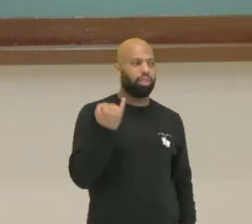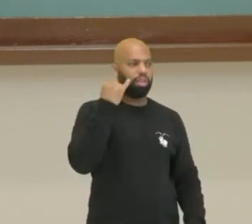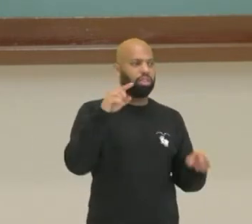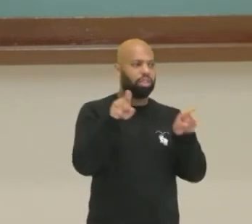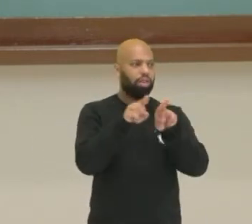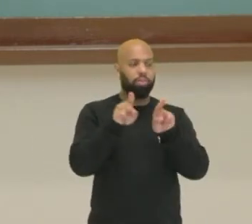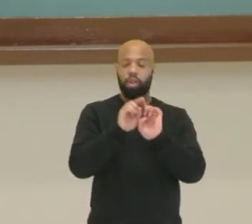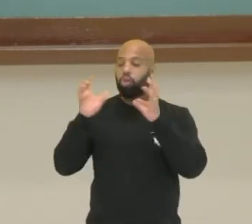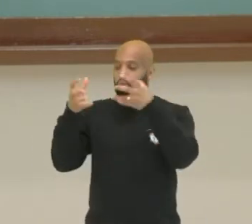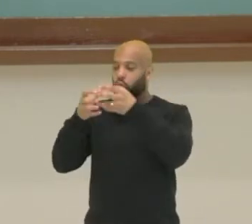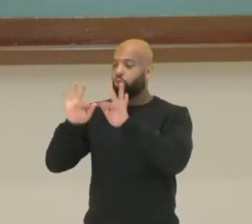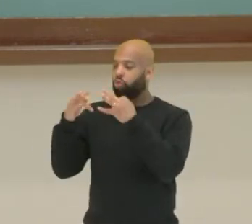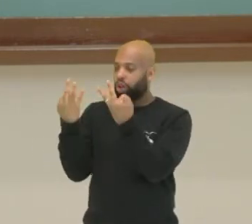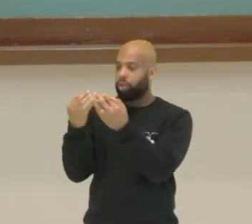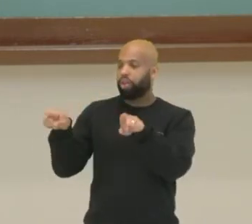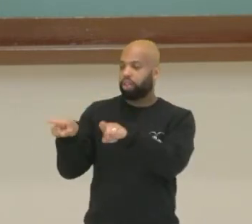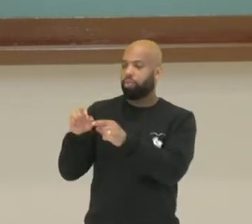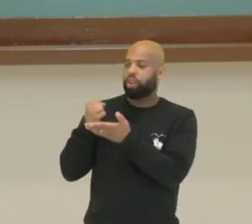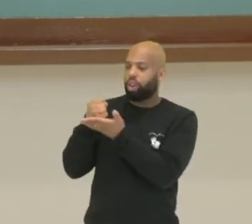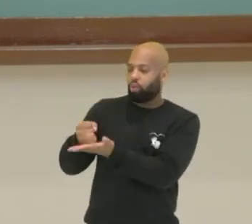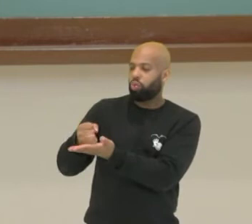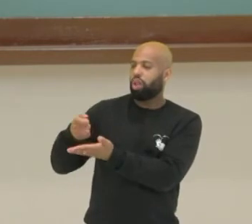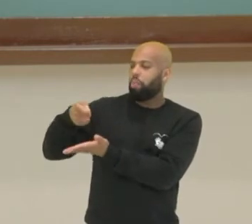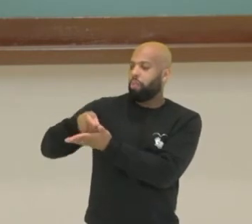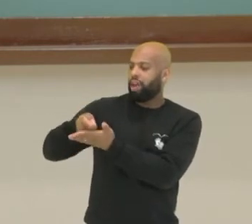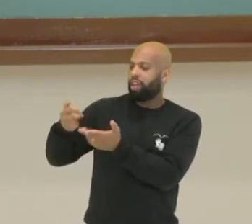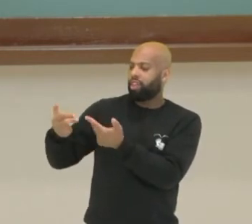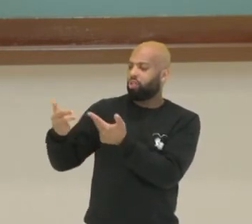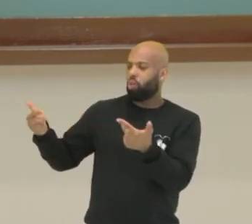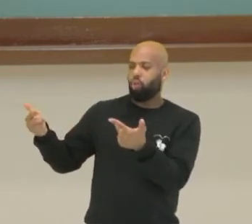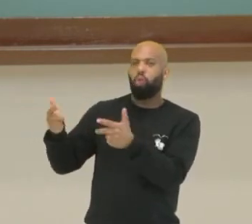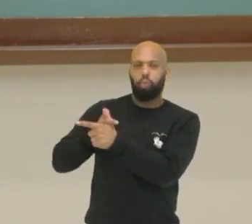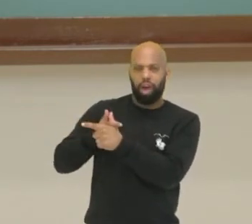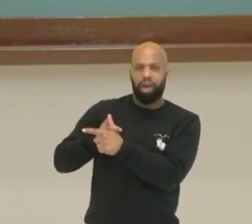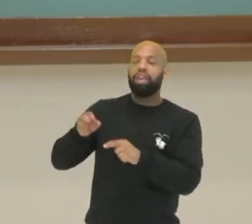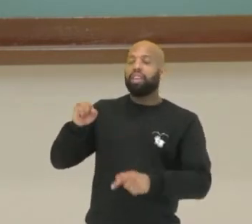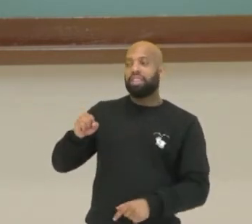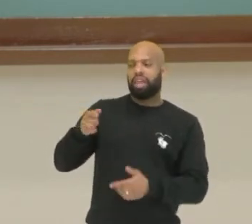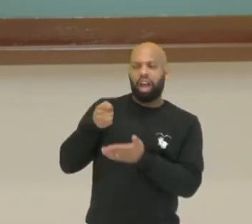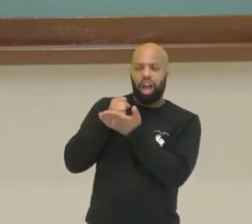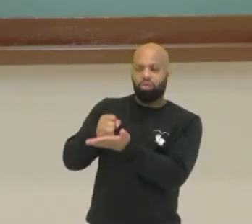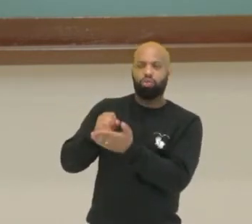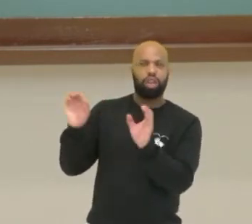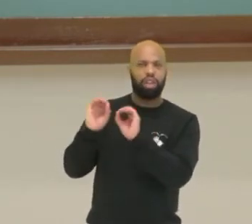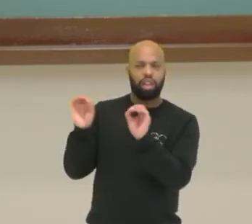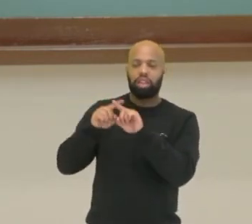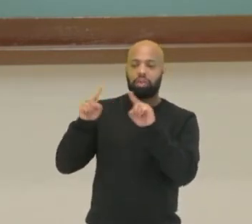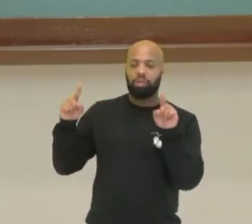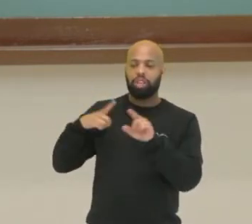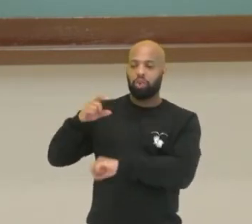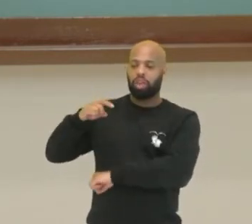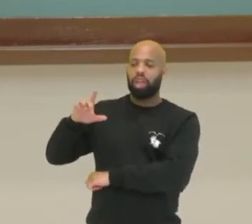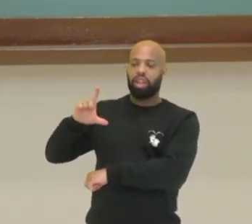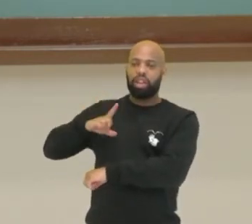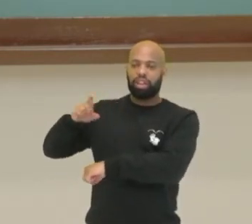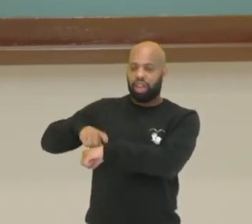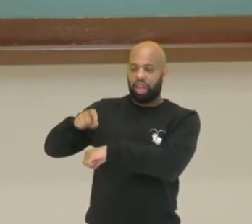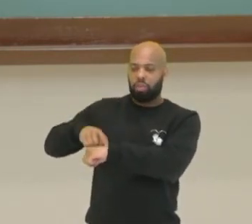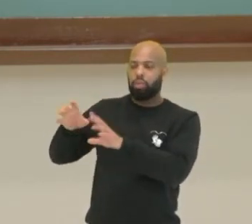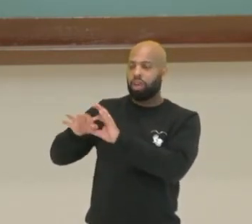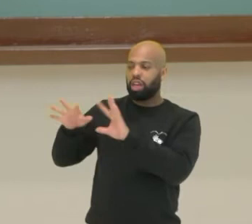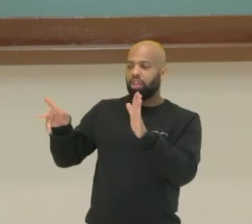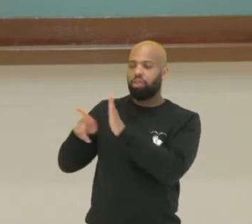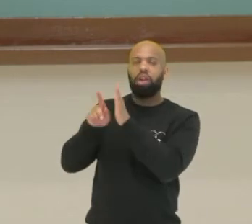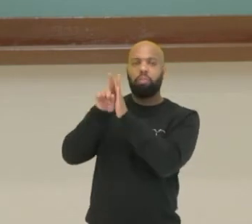grupo familiar que ajudam a pagar as contas e as pessoas que não ajudam a pagar as contas, mas que estão ali com tempo disponível para fazer pesquisa e